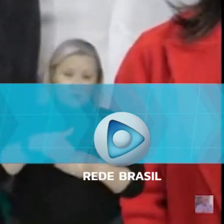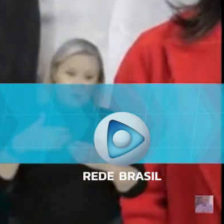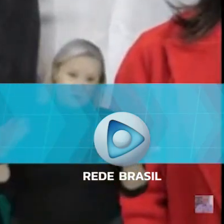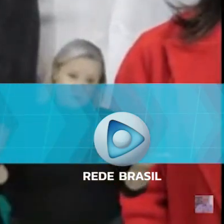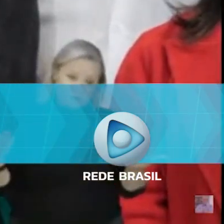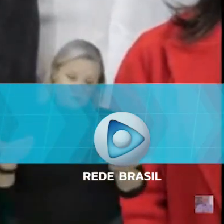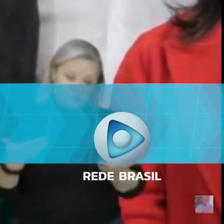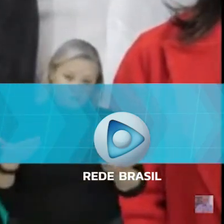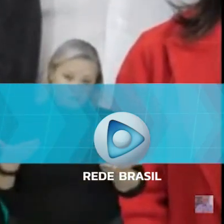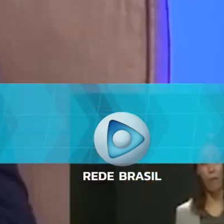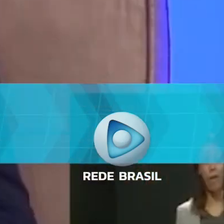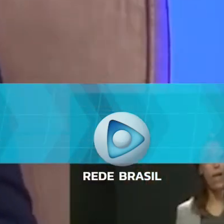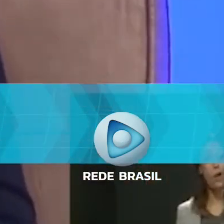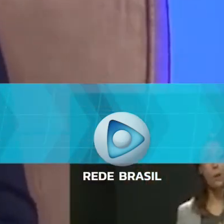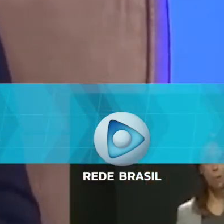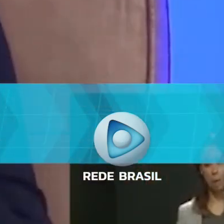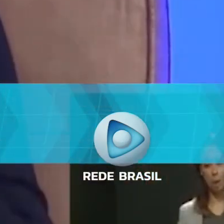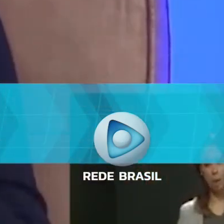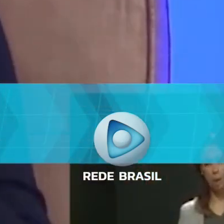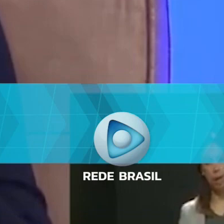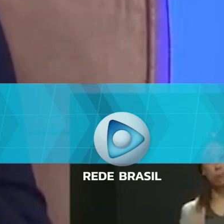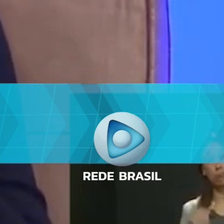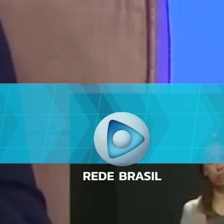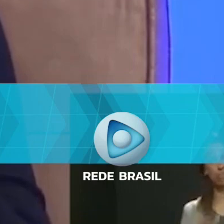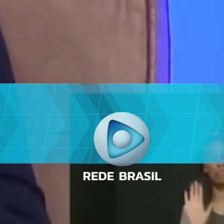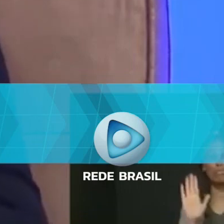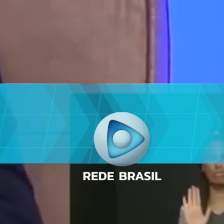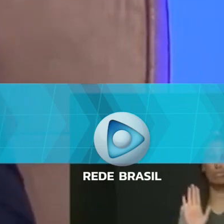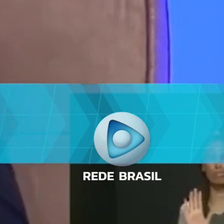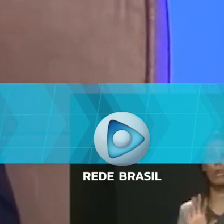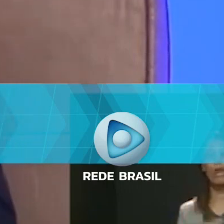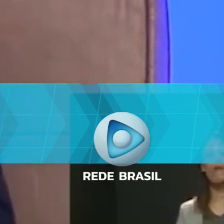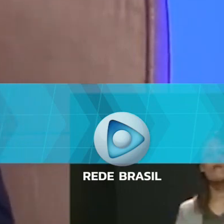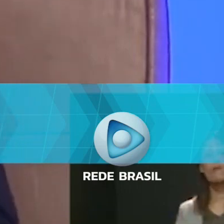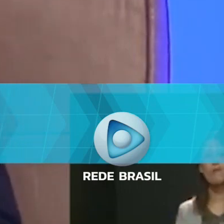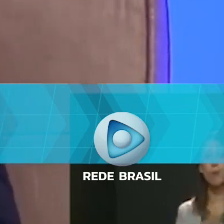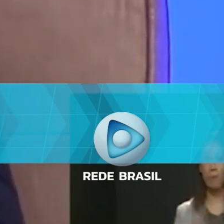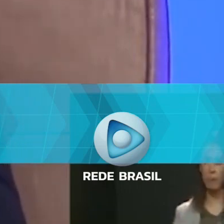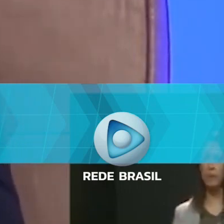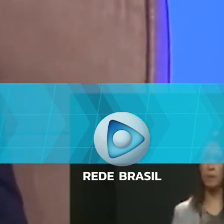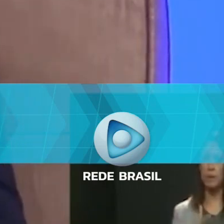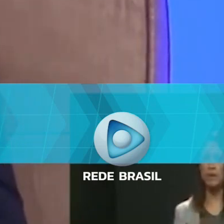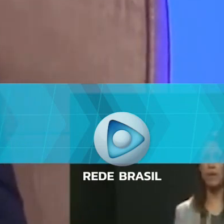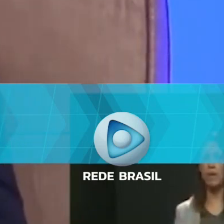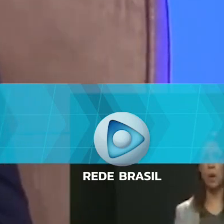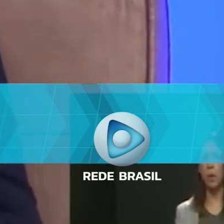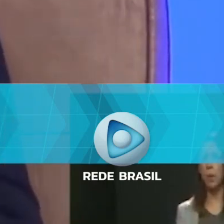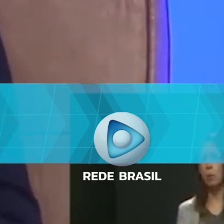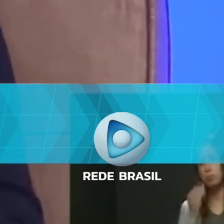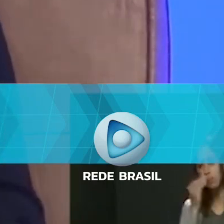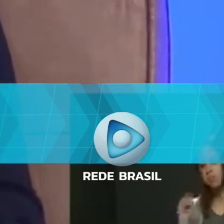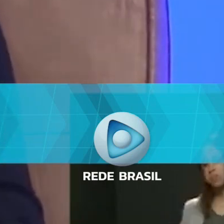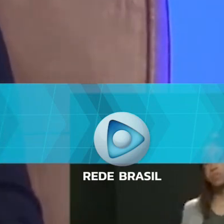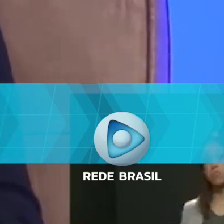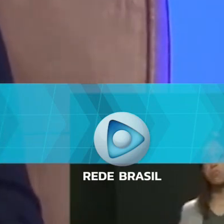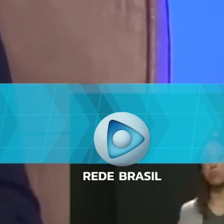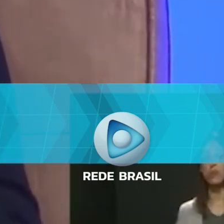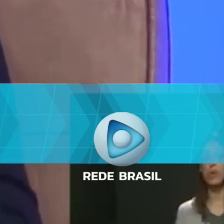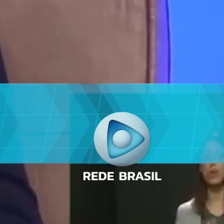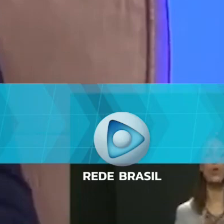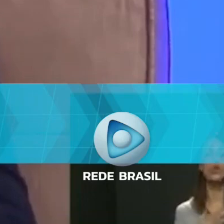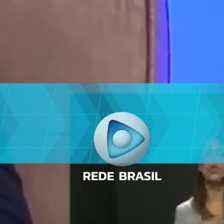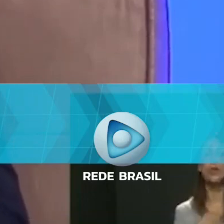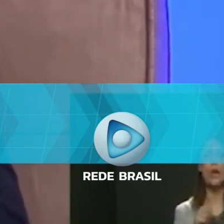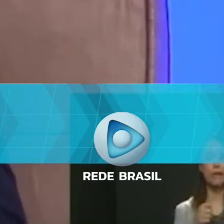na TV e nas redes sociais. Ela deve aparecer sozinha. A ideia é que a ex-candidata tente dialogar com o eleitor que votou